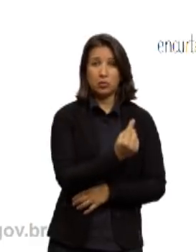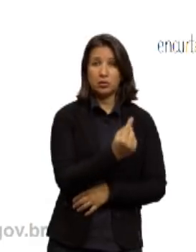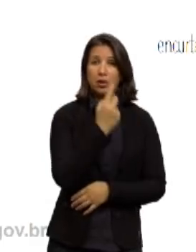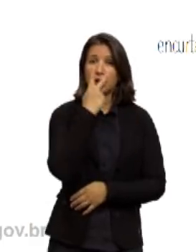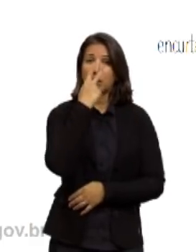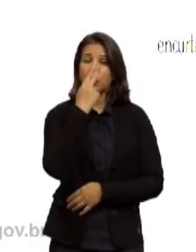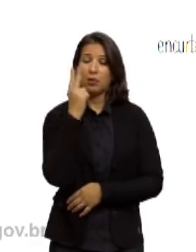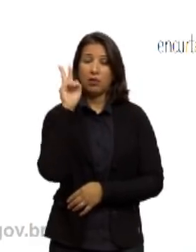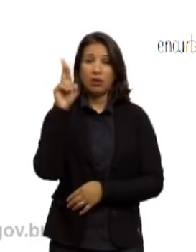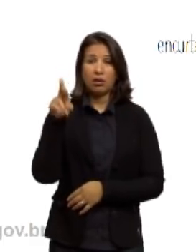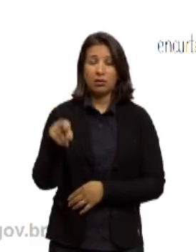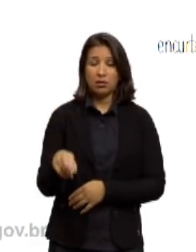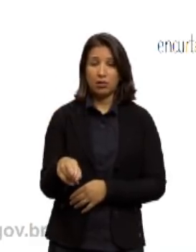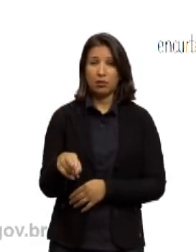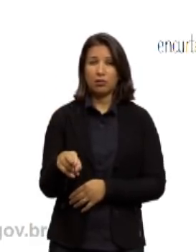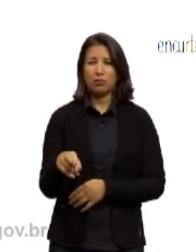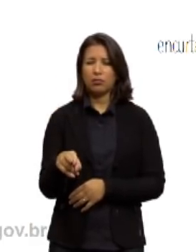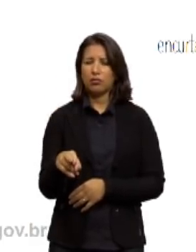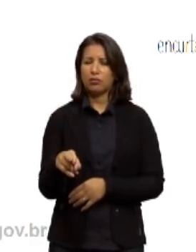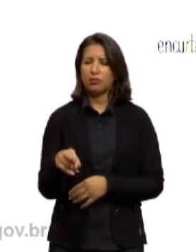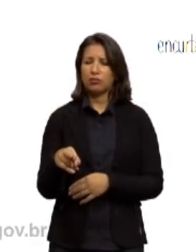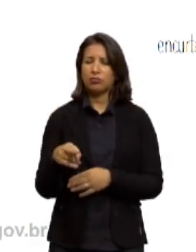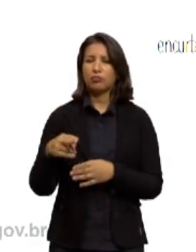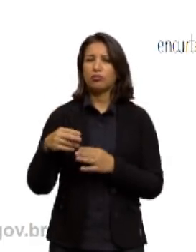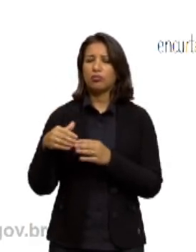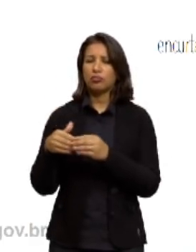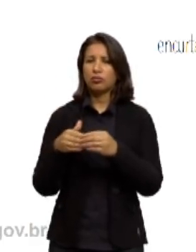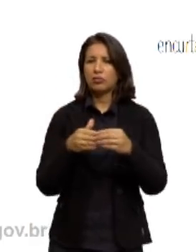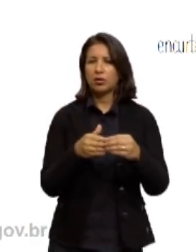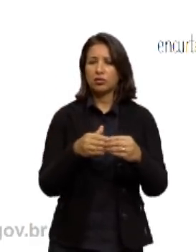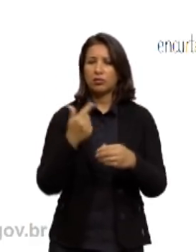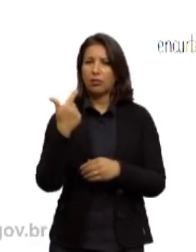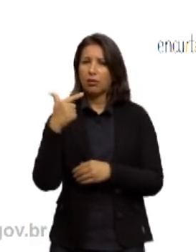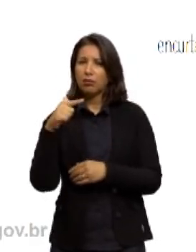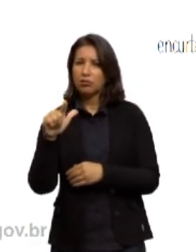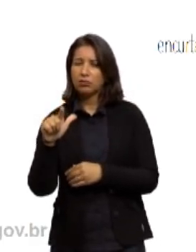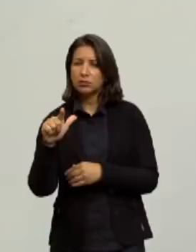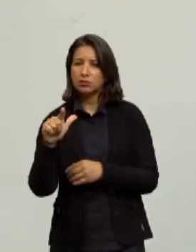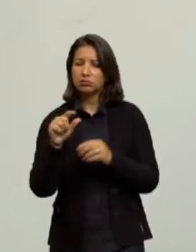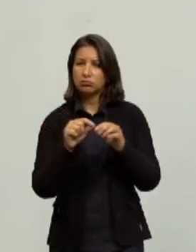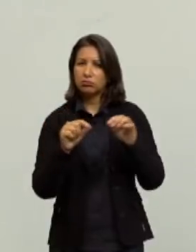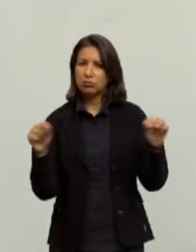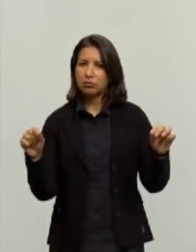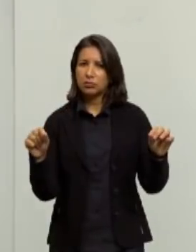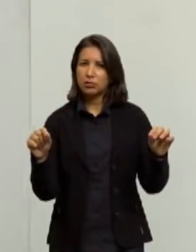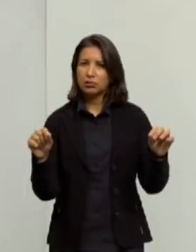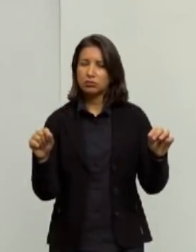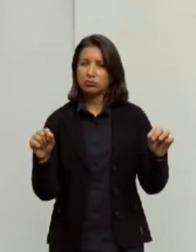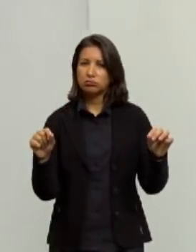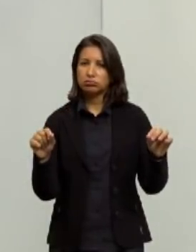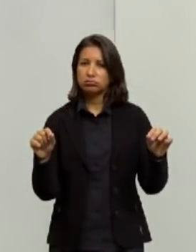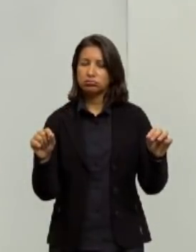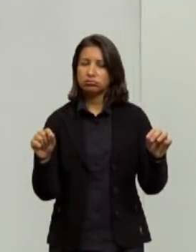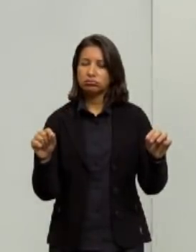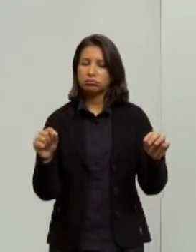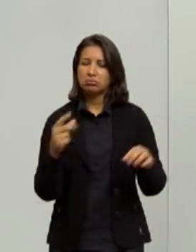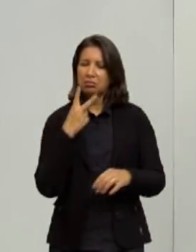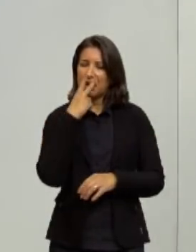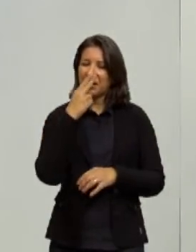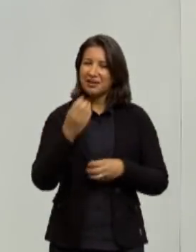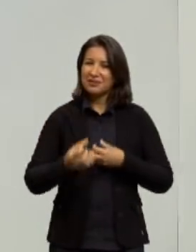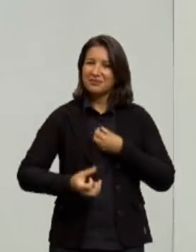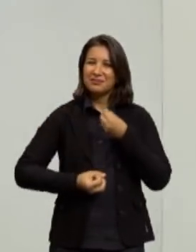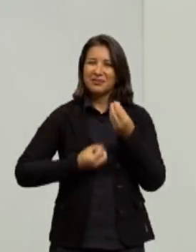igual à razão entre os segmentos correspondentes a outra chega só a como um poema né